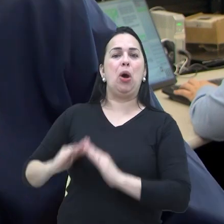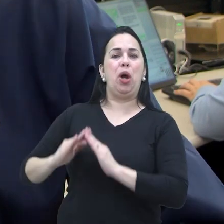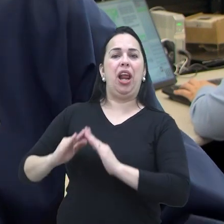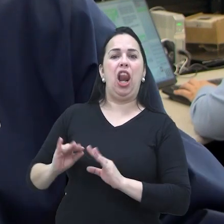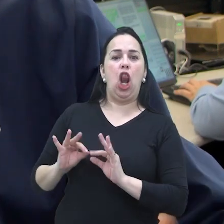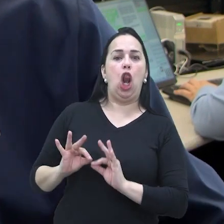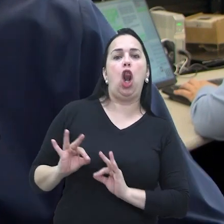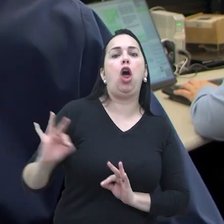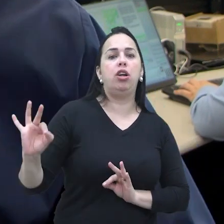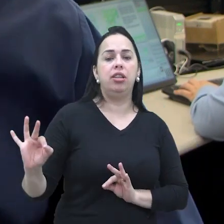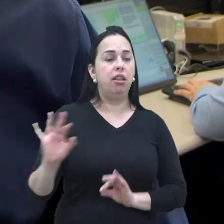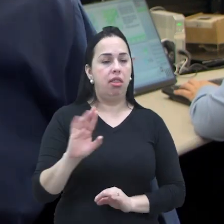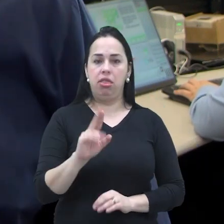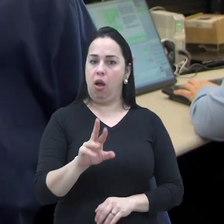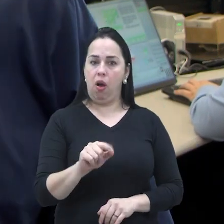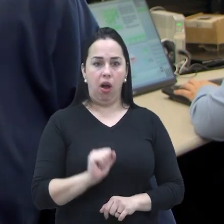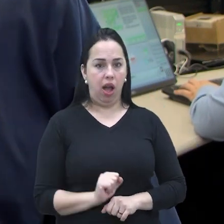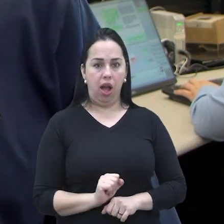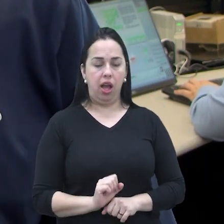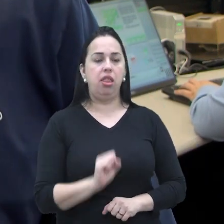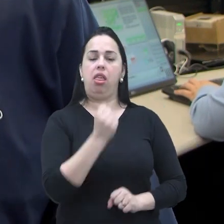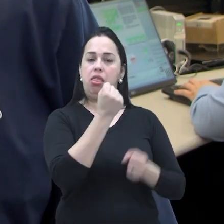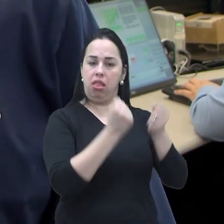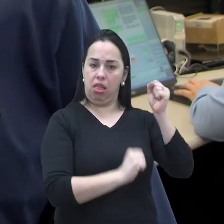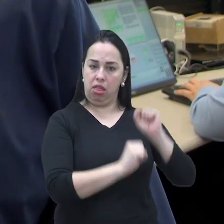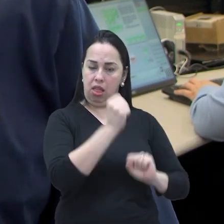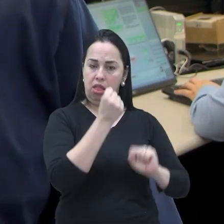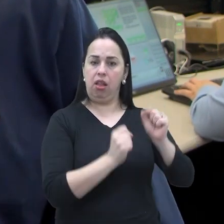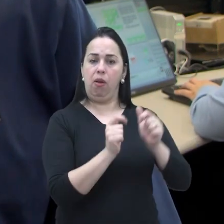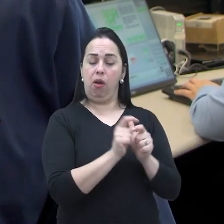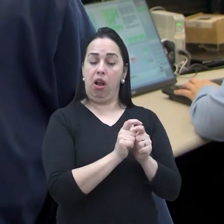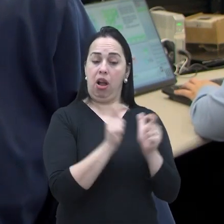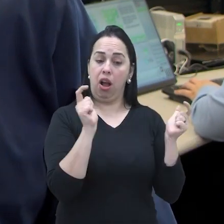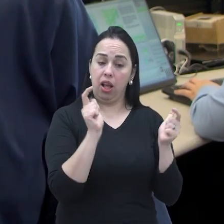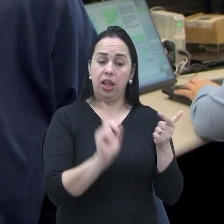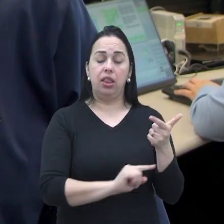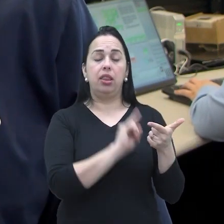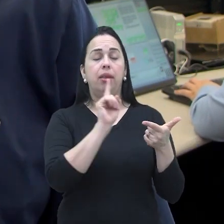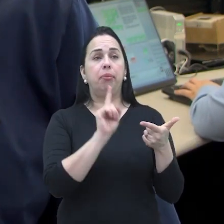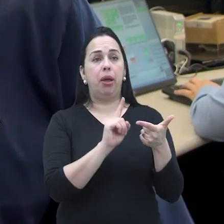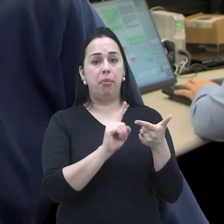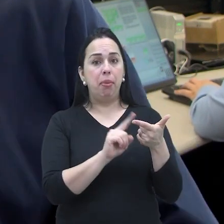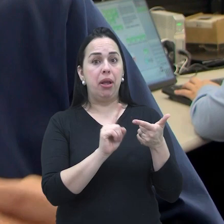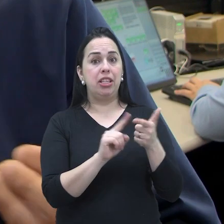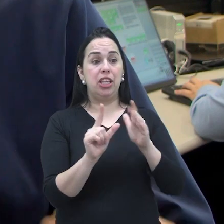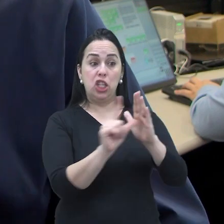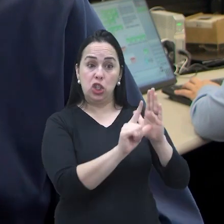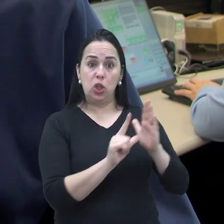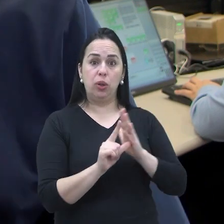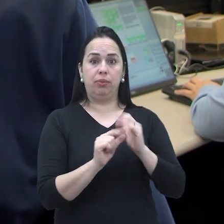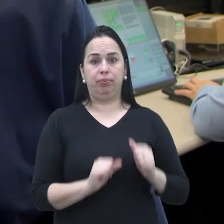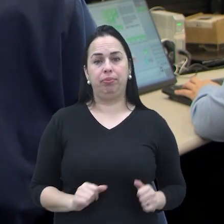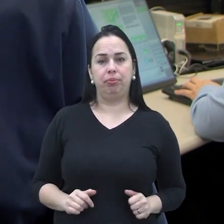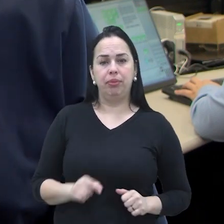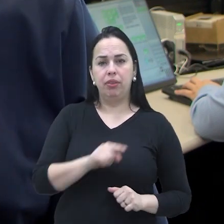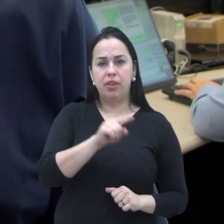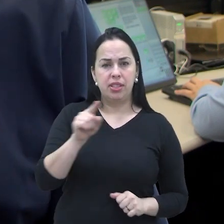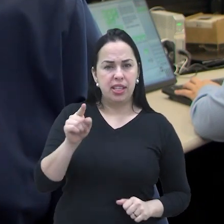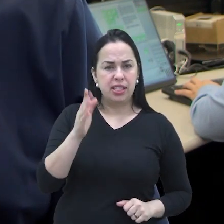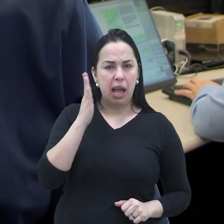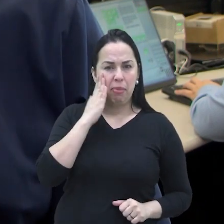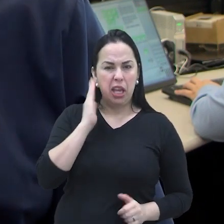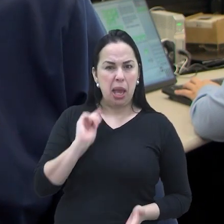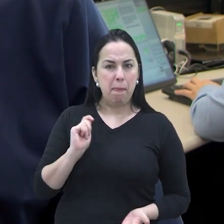residência, pessoal lá da periferia. Não, existem irregularidades em indústrias, grandes indústrias, existem irregularidades